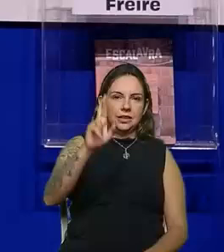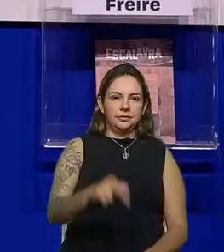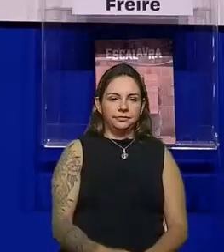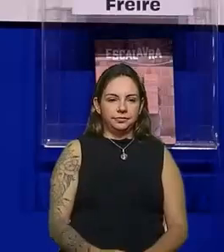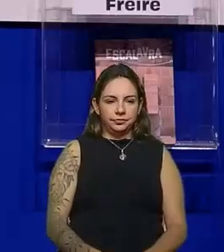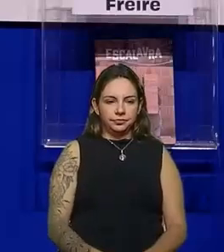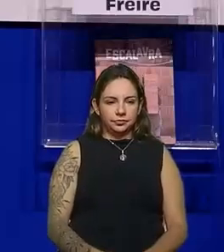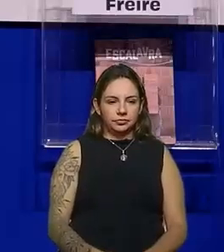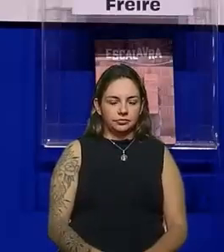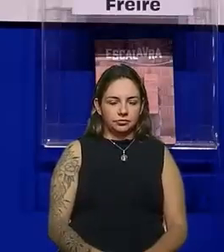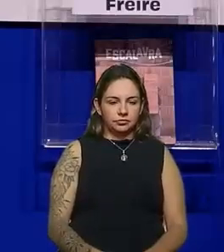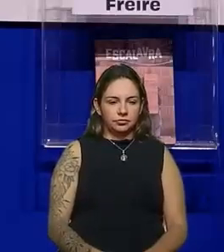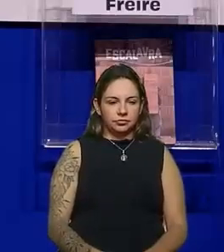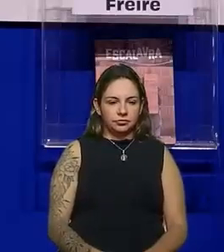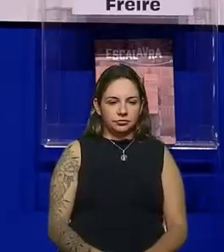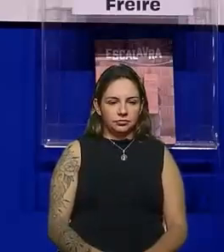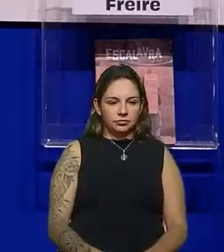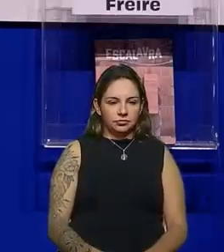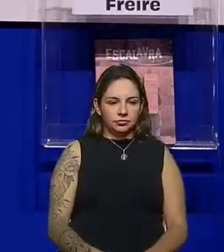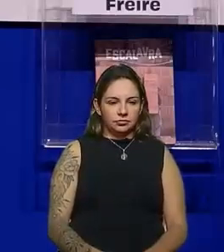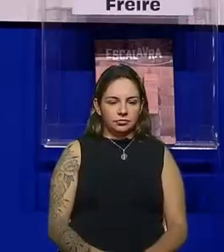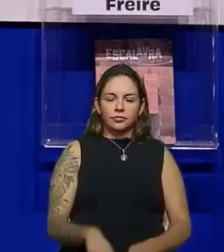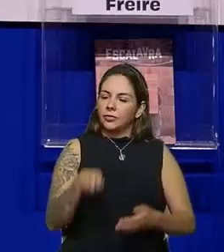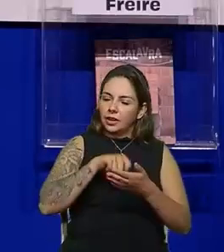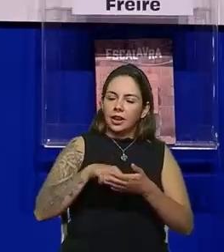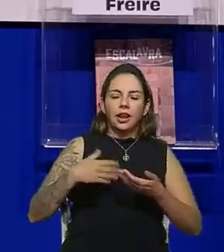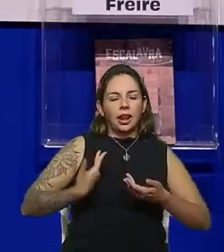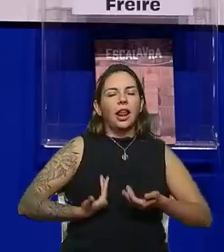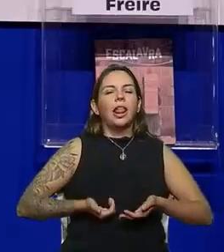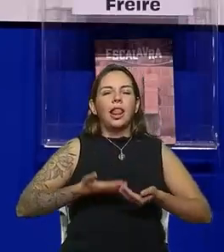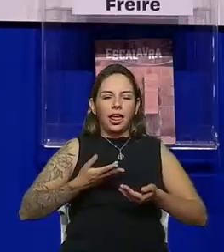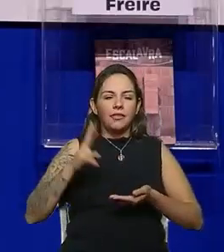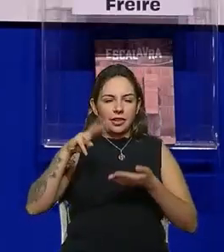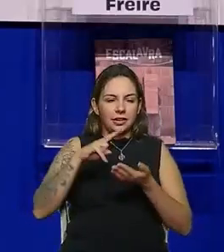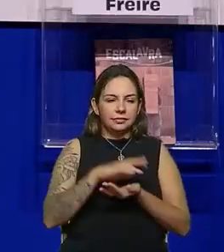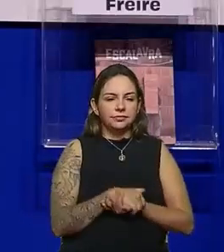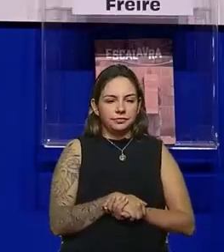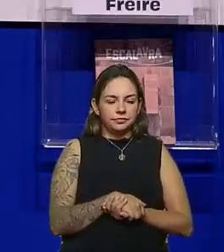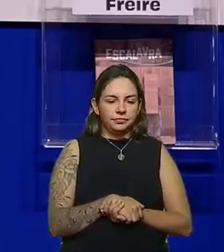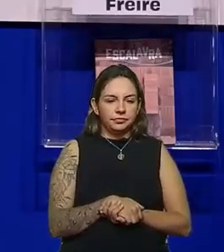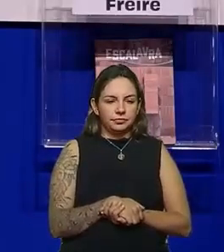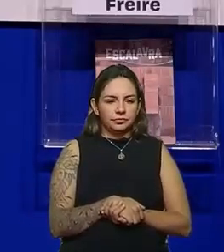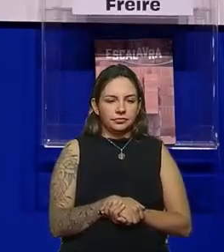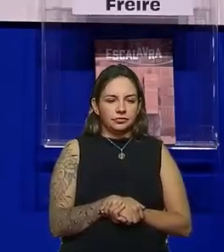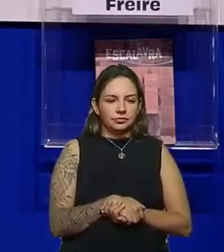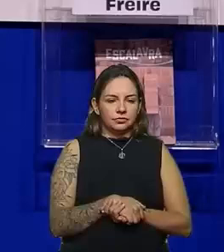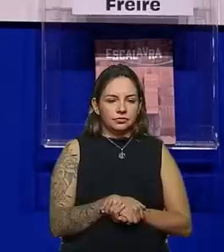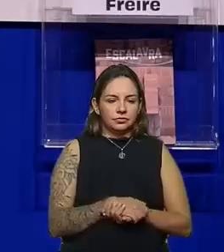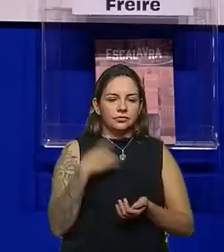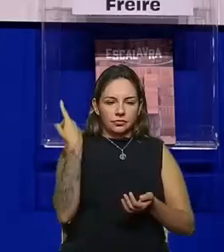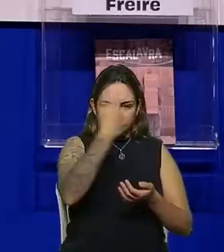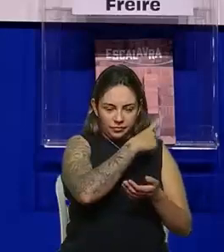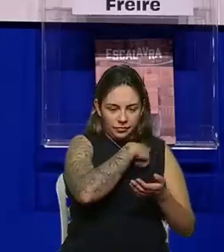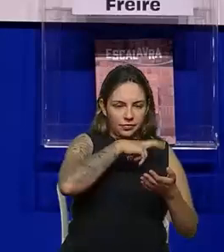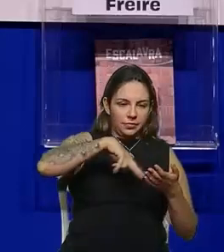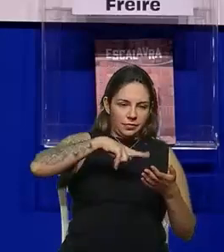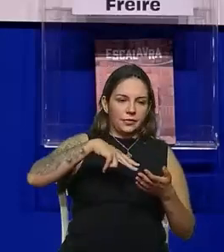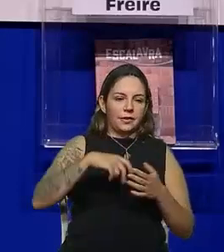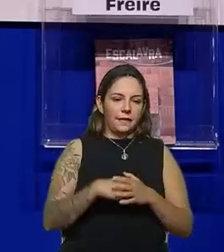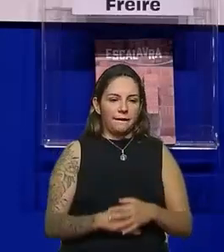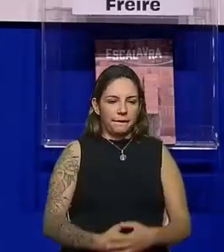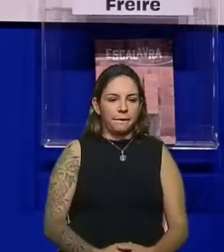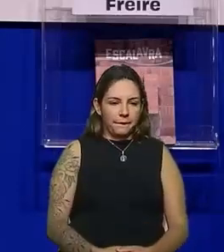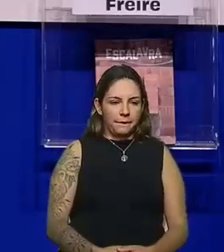de um grande cientista, mas escrita de uma maneira leve, à altura de nós, leitores leigos